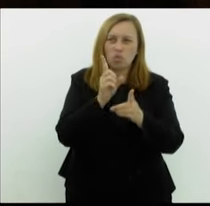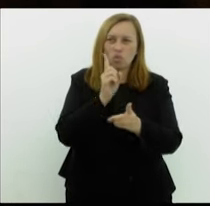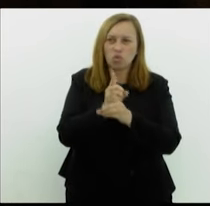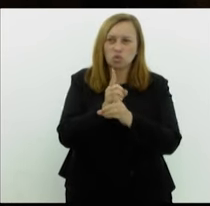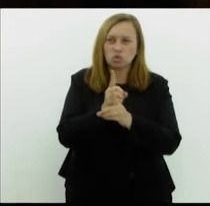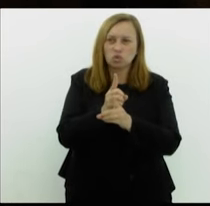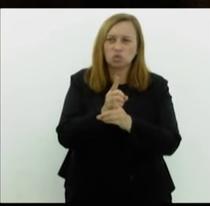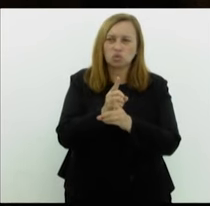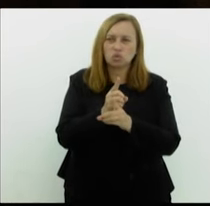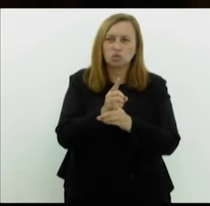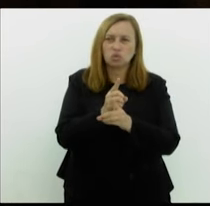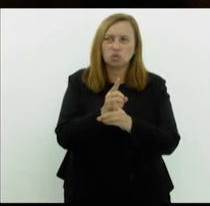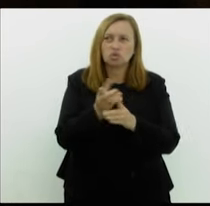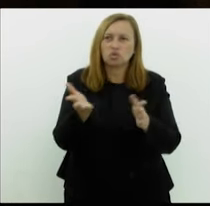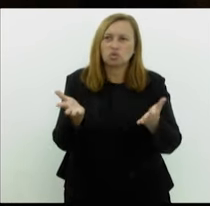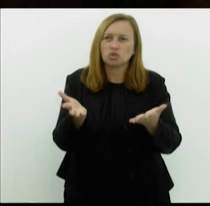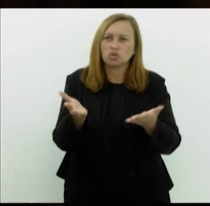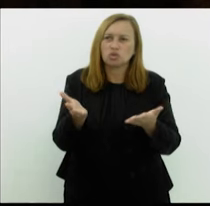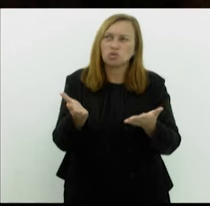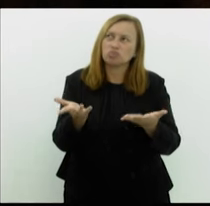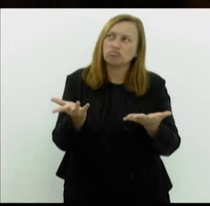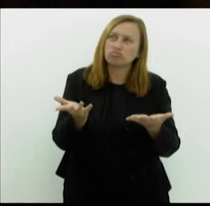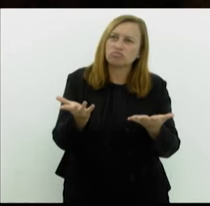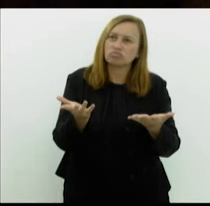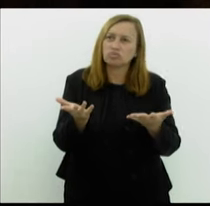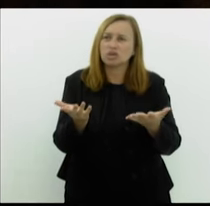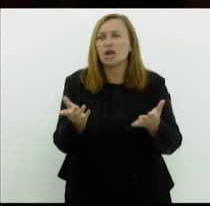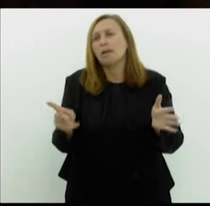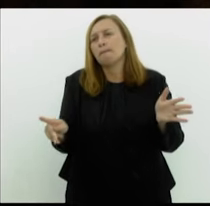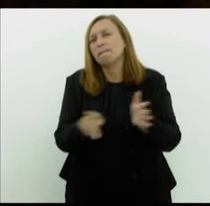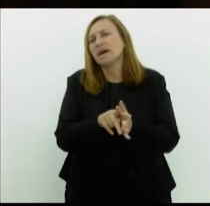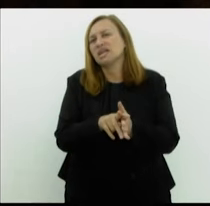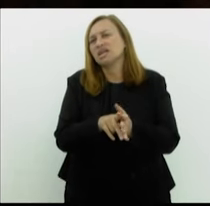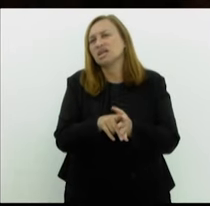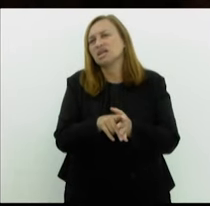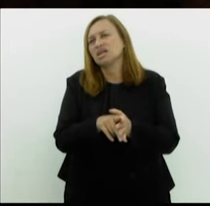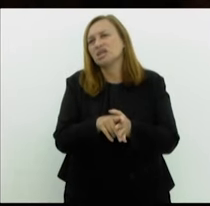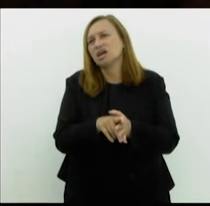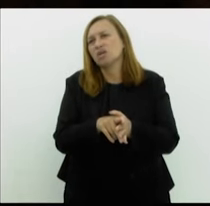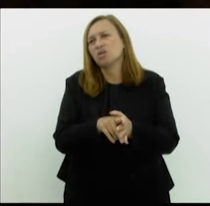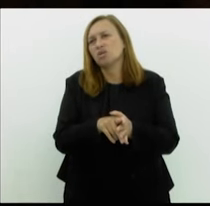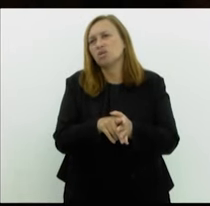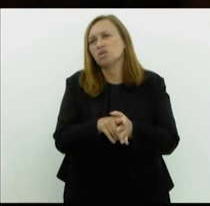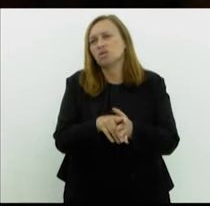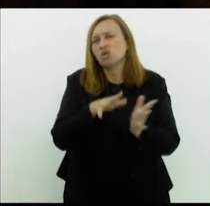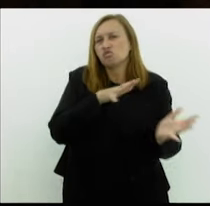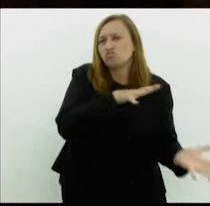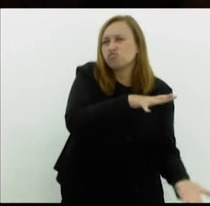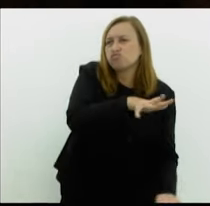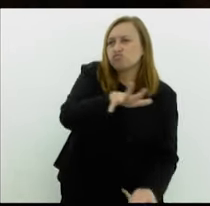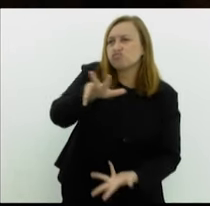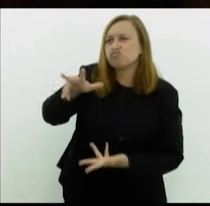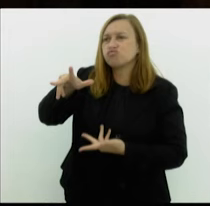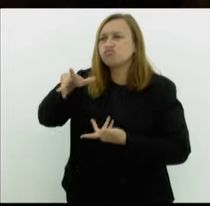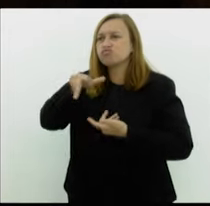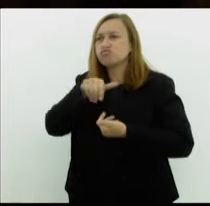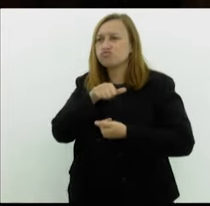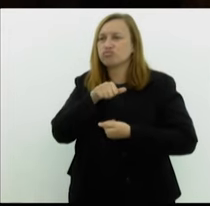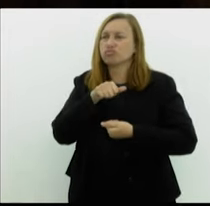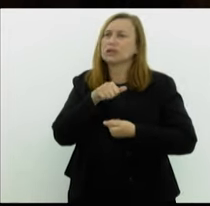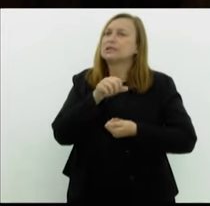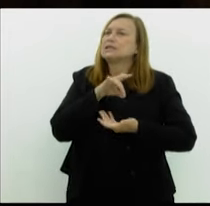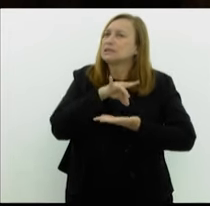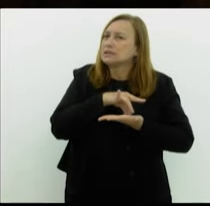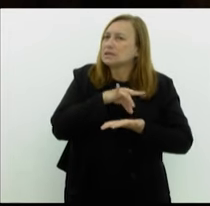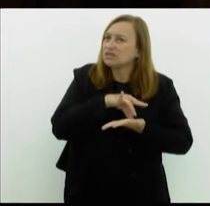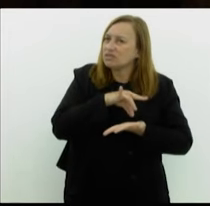seara, que esse encontro faz parte do globalismo, que é algo que, na